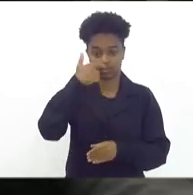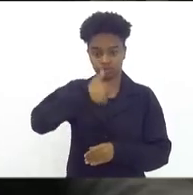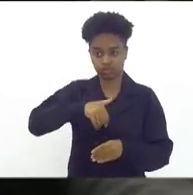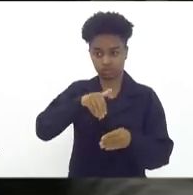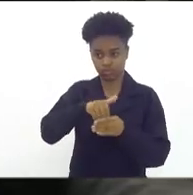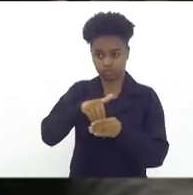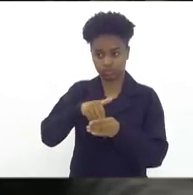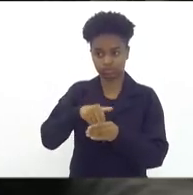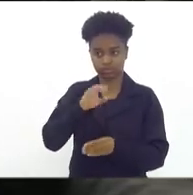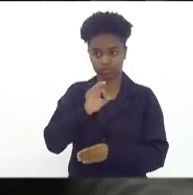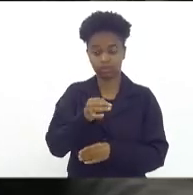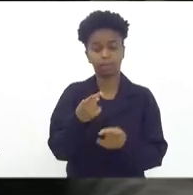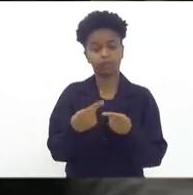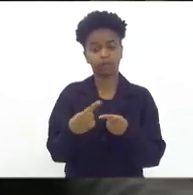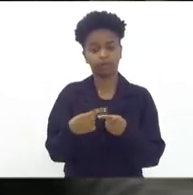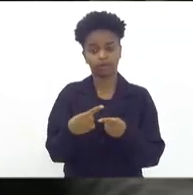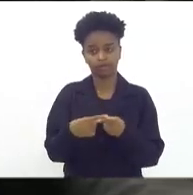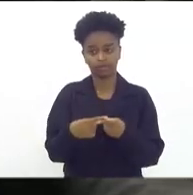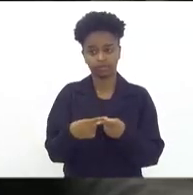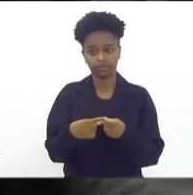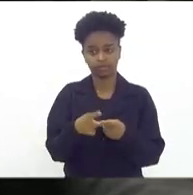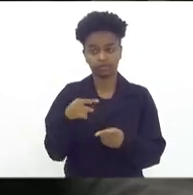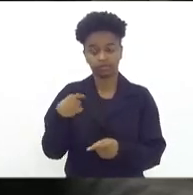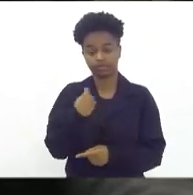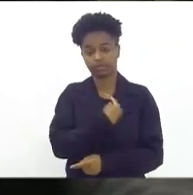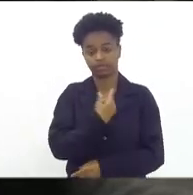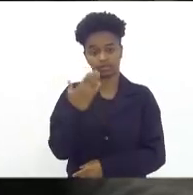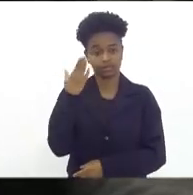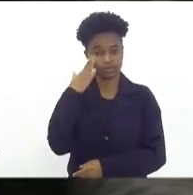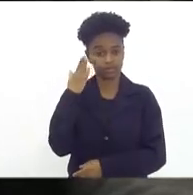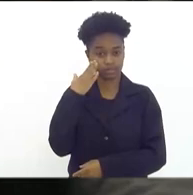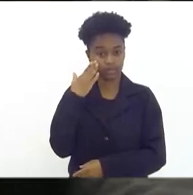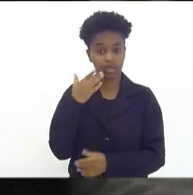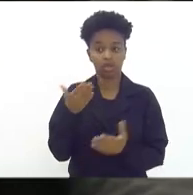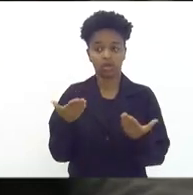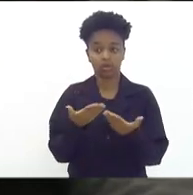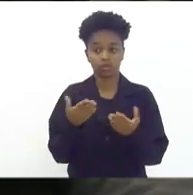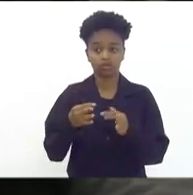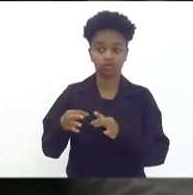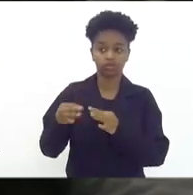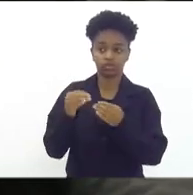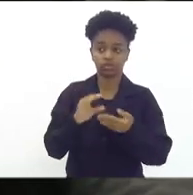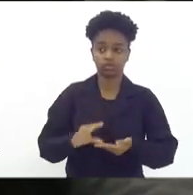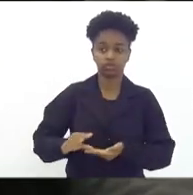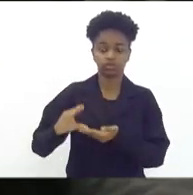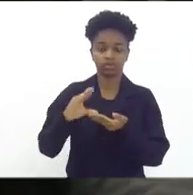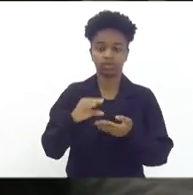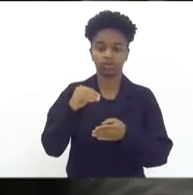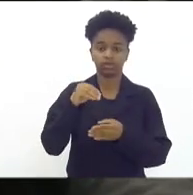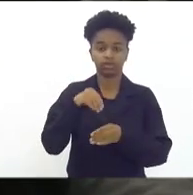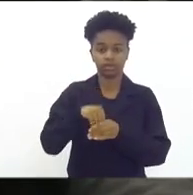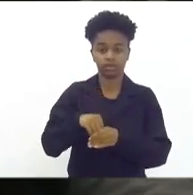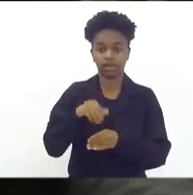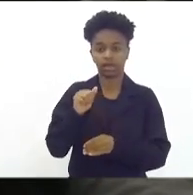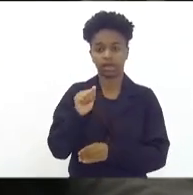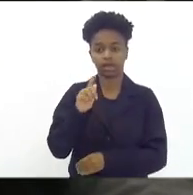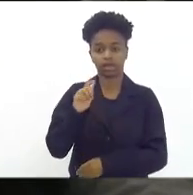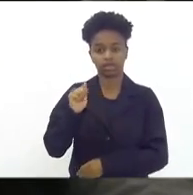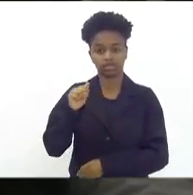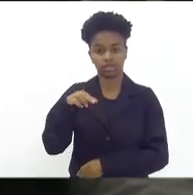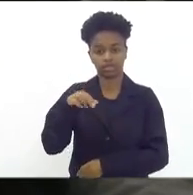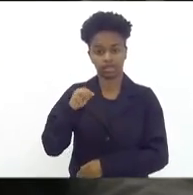de eleitor Todos nós sabemos que hoje né todos os conselheiros que estão na genesa ou